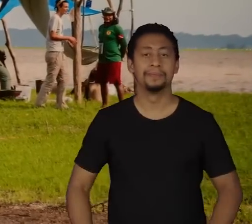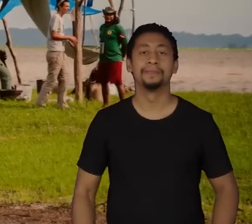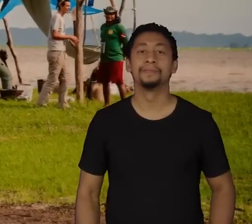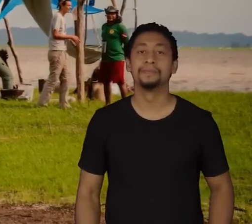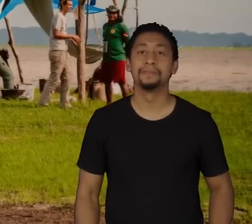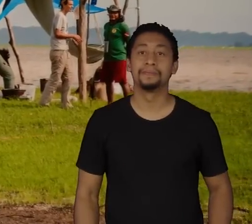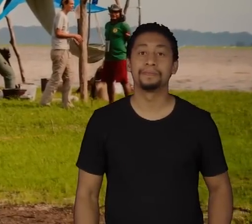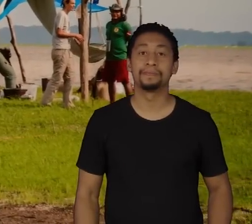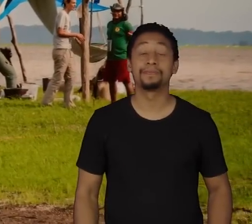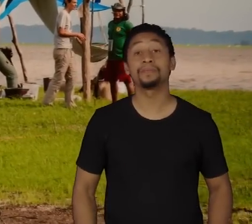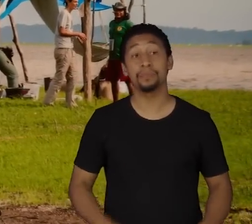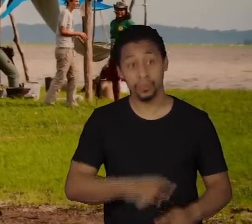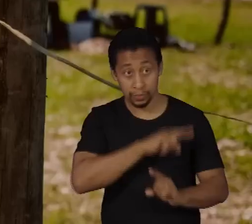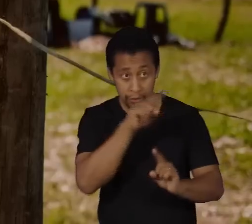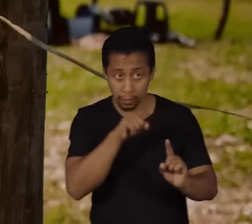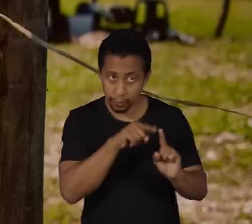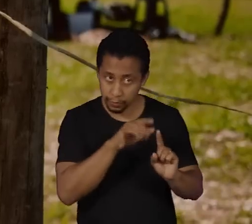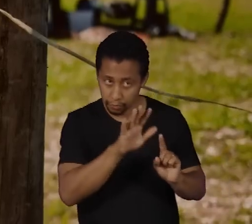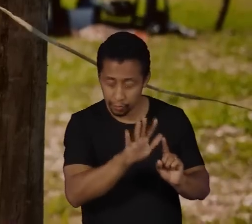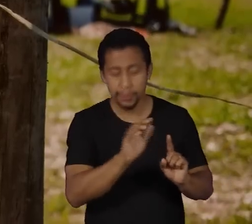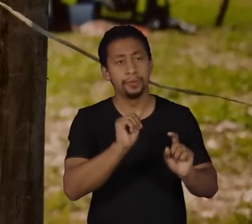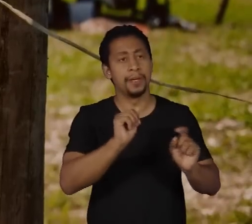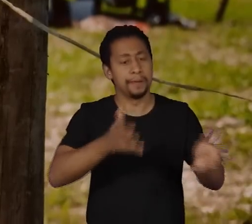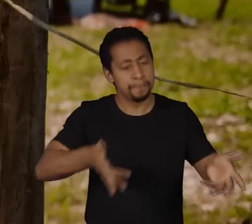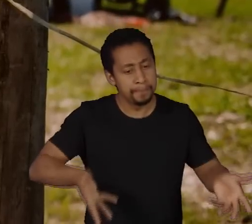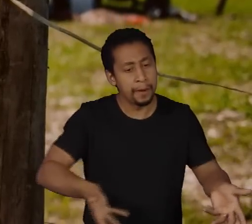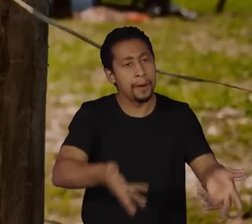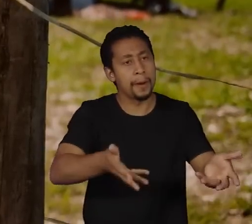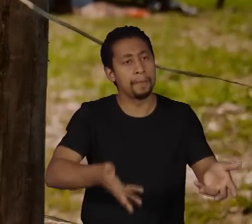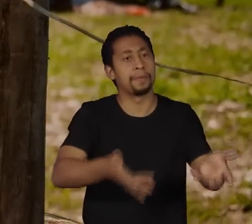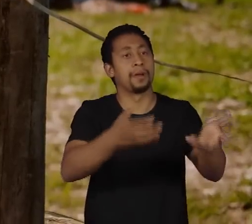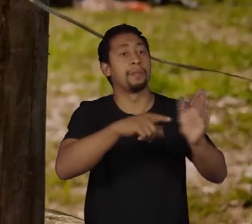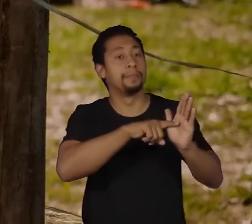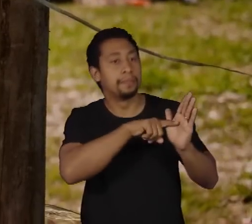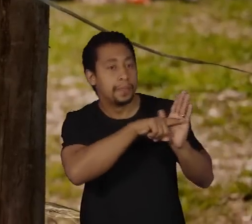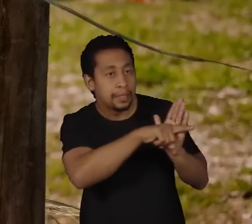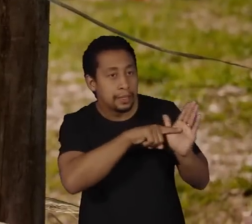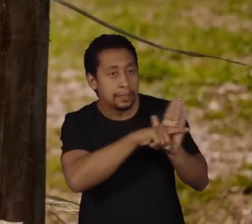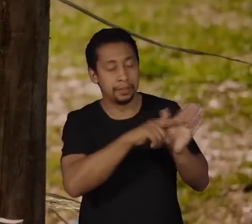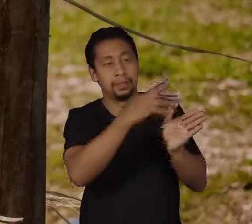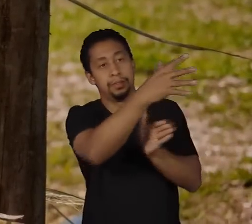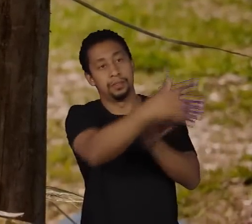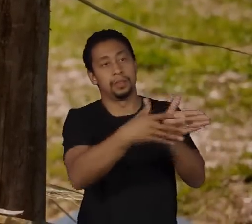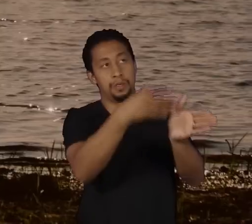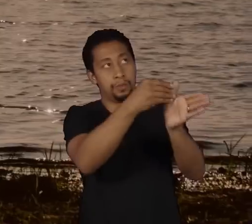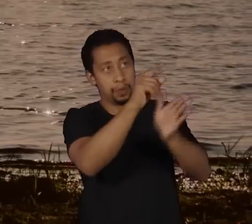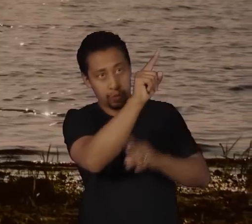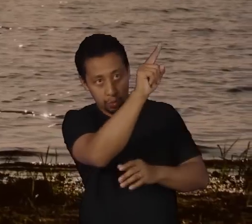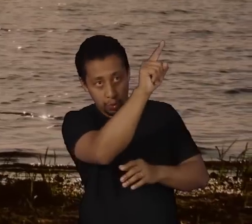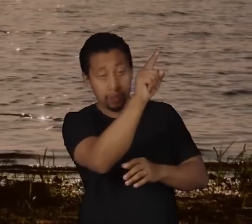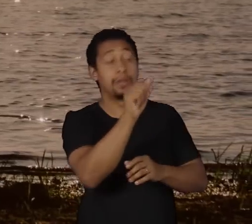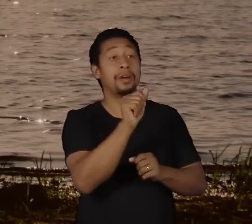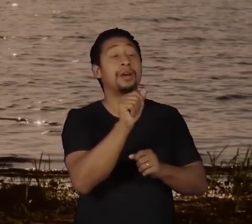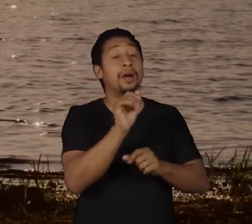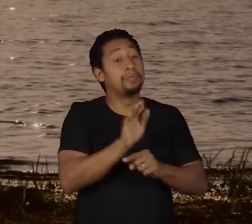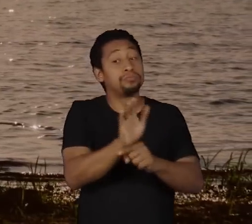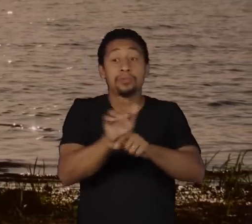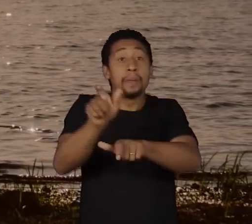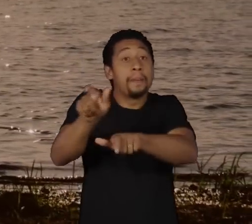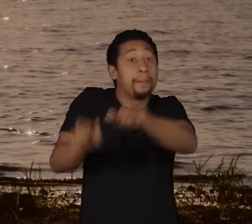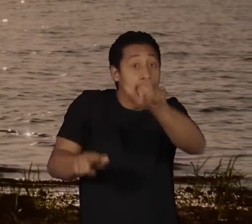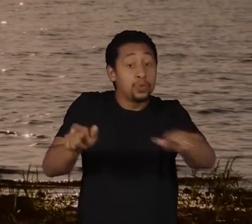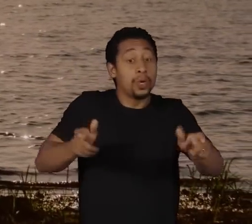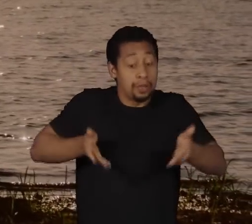A intenção também é estimular que a pesquisa sobre a Amazônia seja feita por gente que nasceu ali,